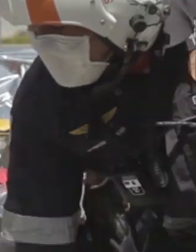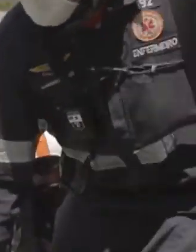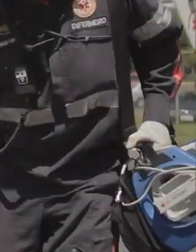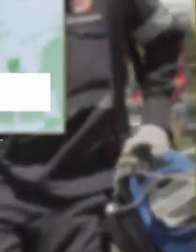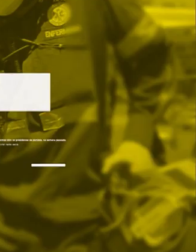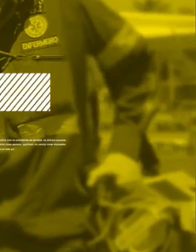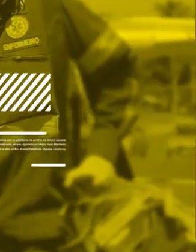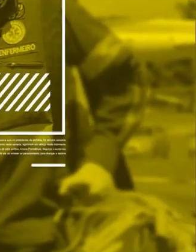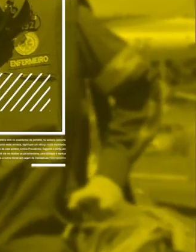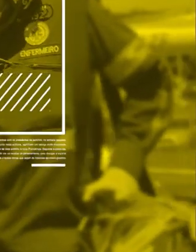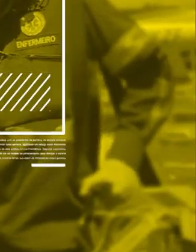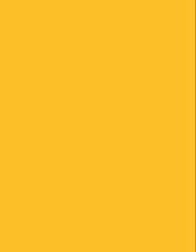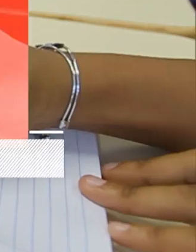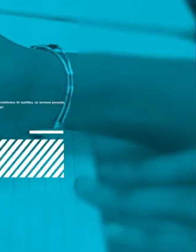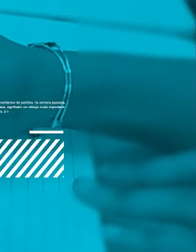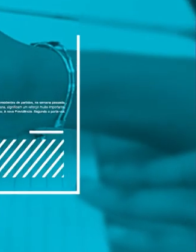e